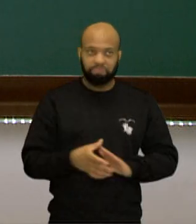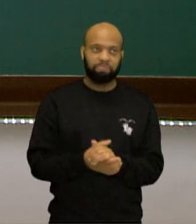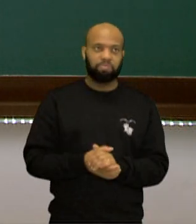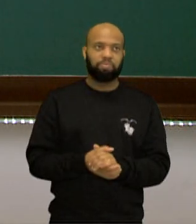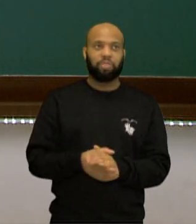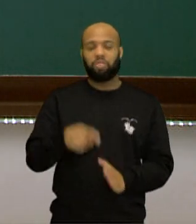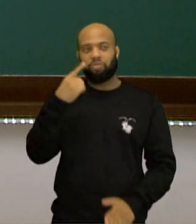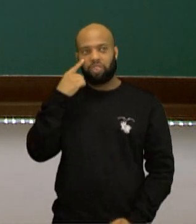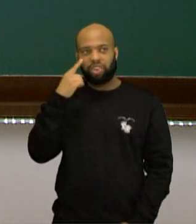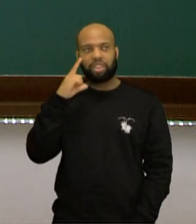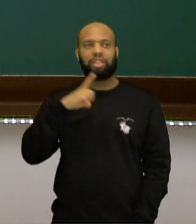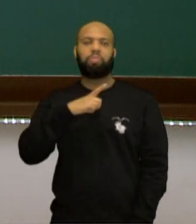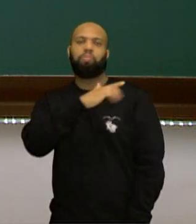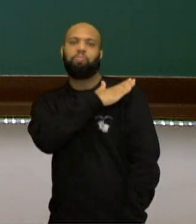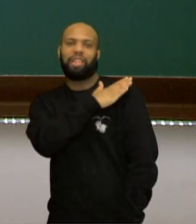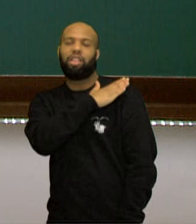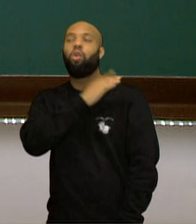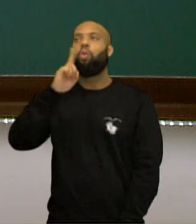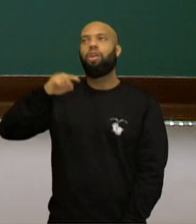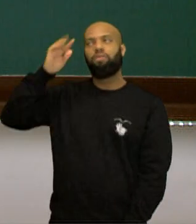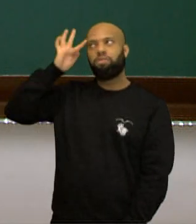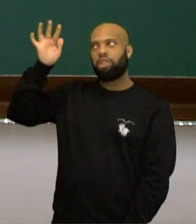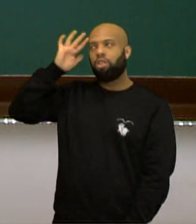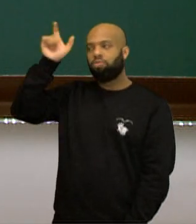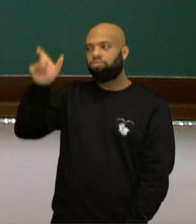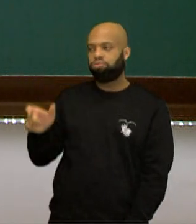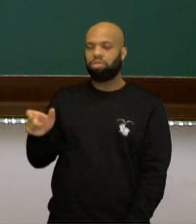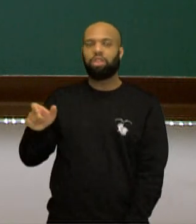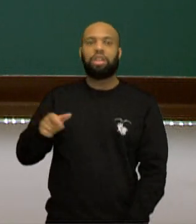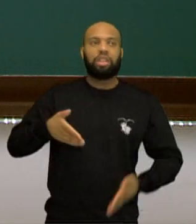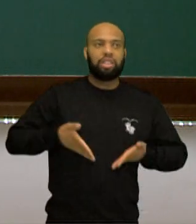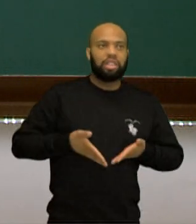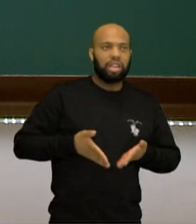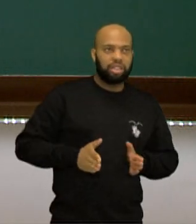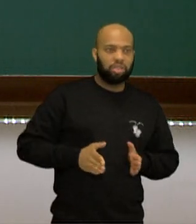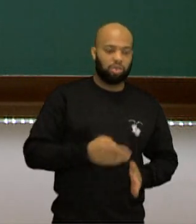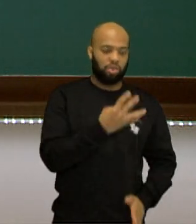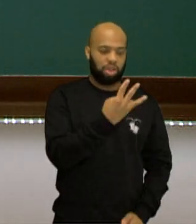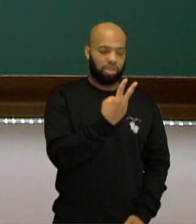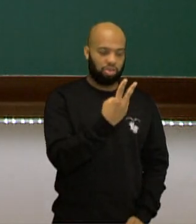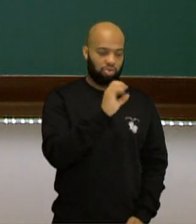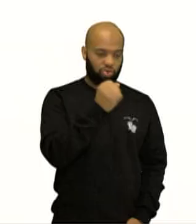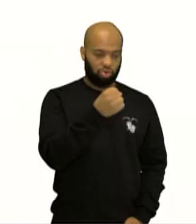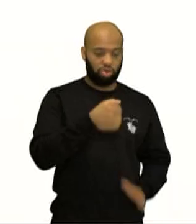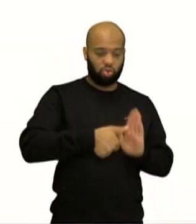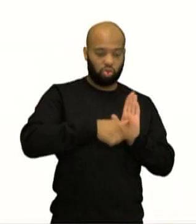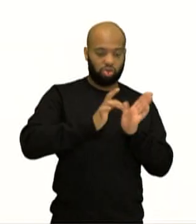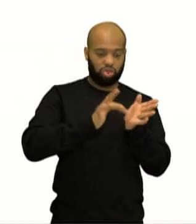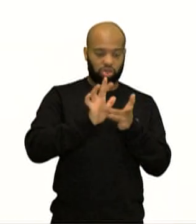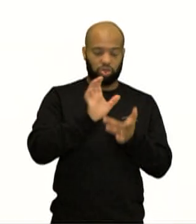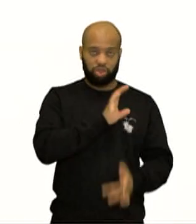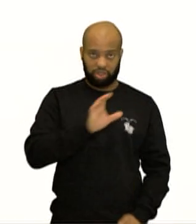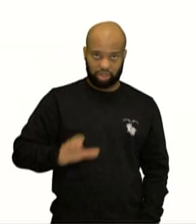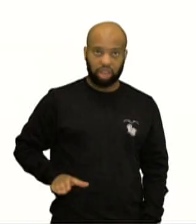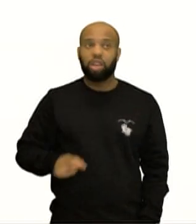Situação aqui, tem Platão, né, um filósofo importante, sei que ele nasceu em 428 a.C., sei que ele morreu